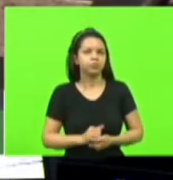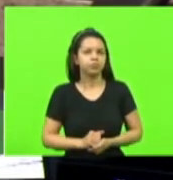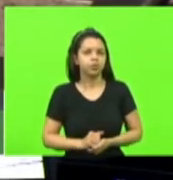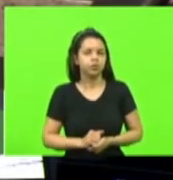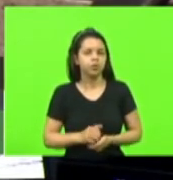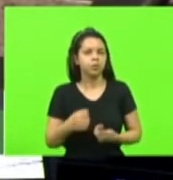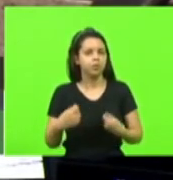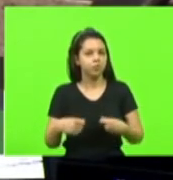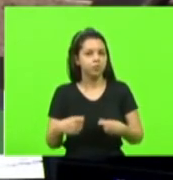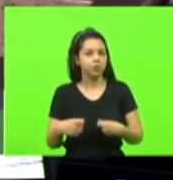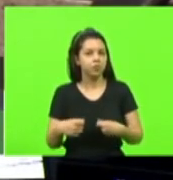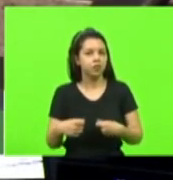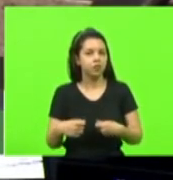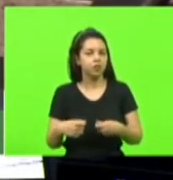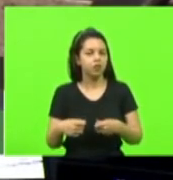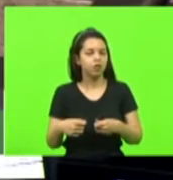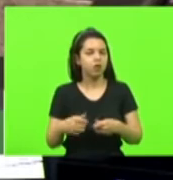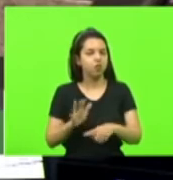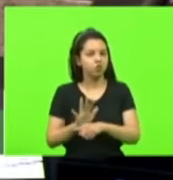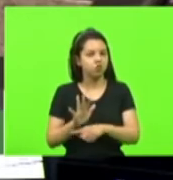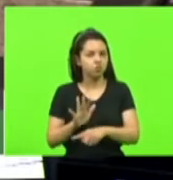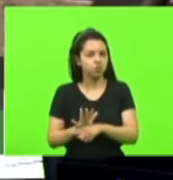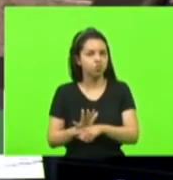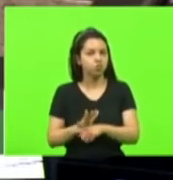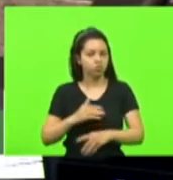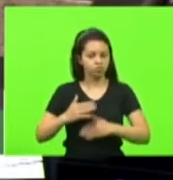uma parte da sua formação e